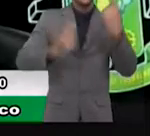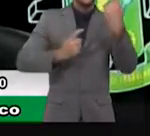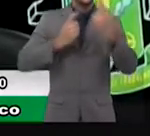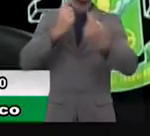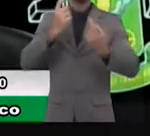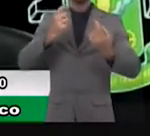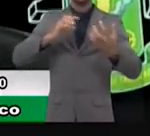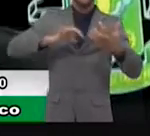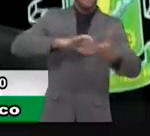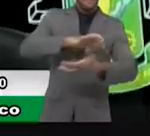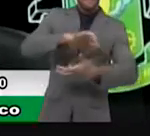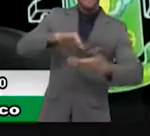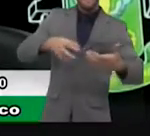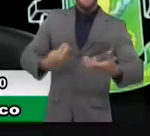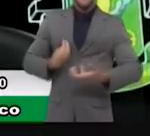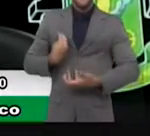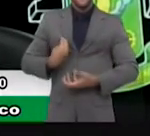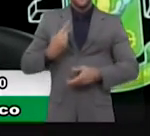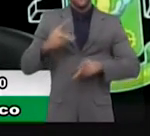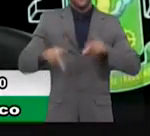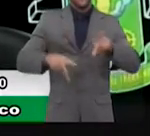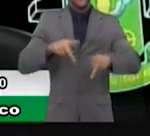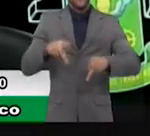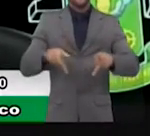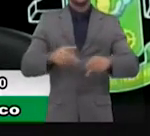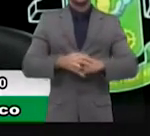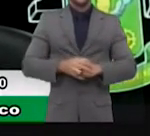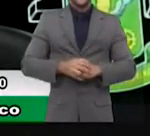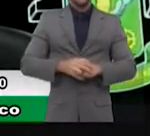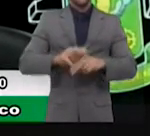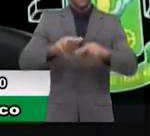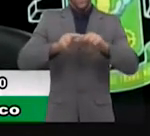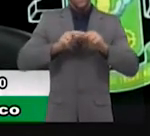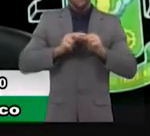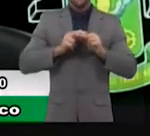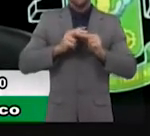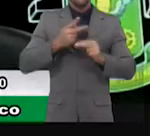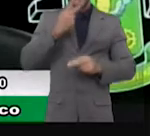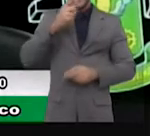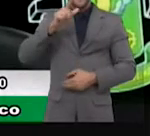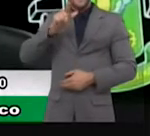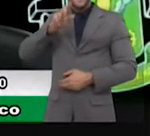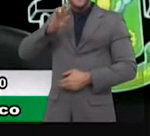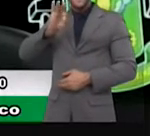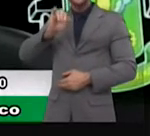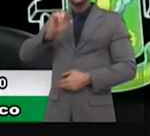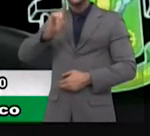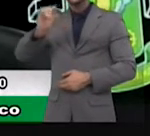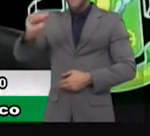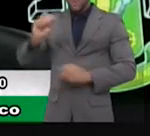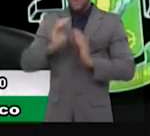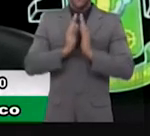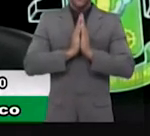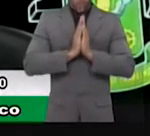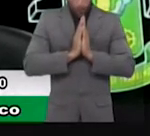transformar a vida das pessoas através da política. Então, deixar aqui a minha gratidão a todos, a todo o povo osasquense, a todos